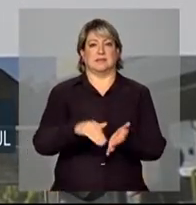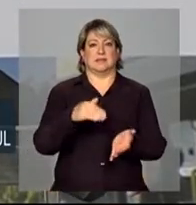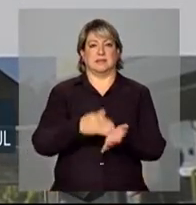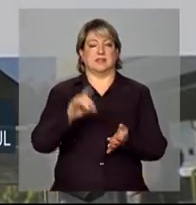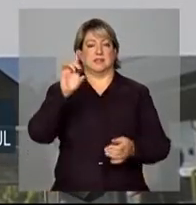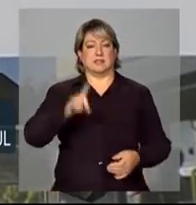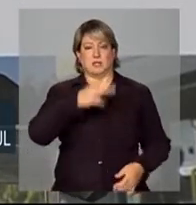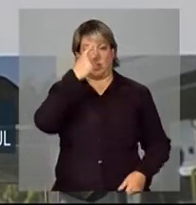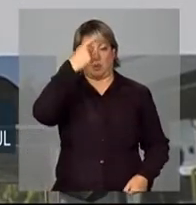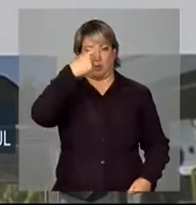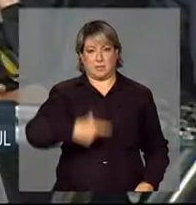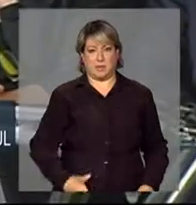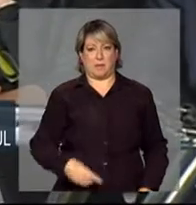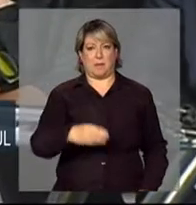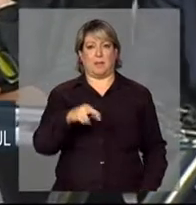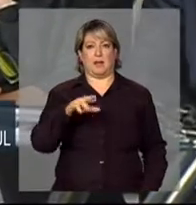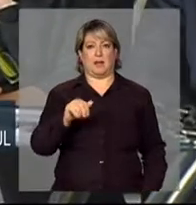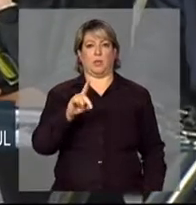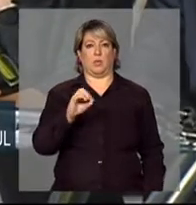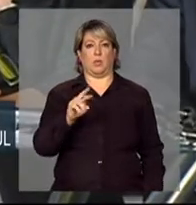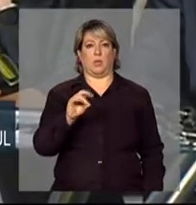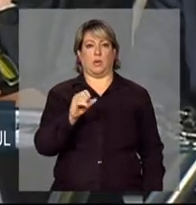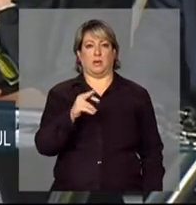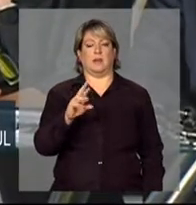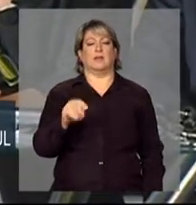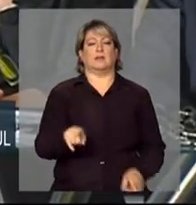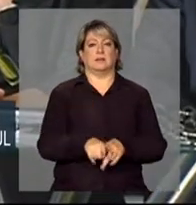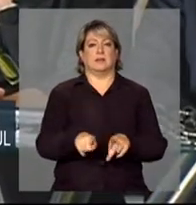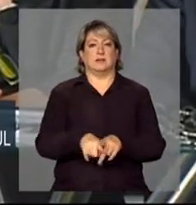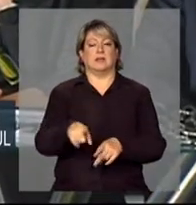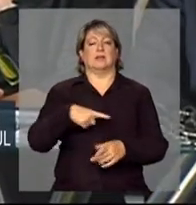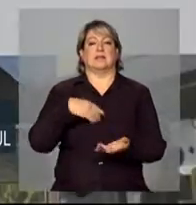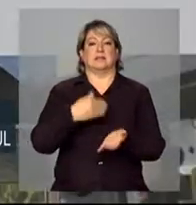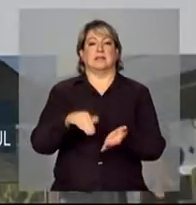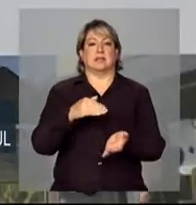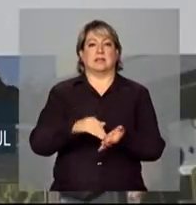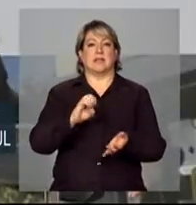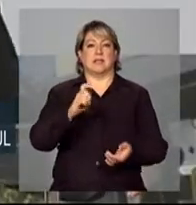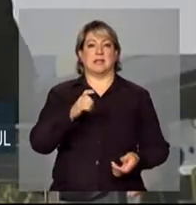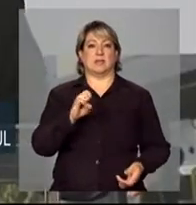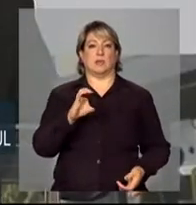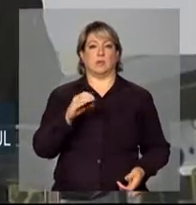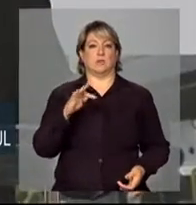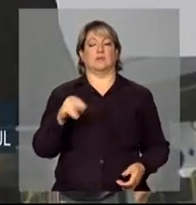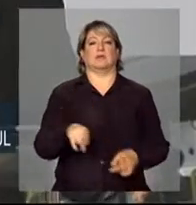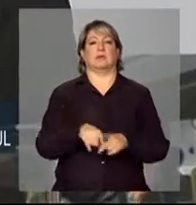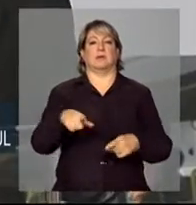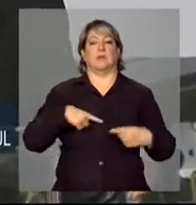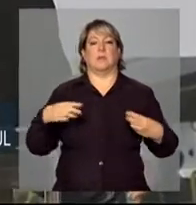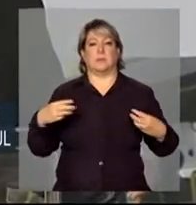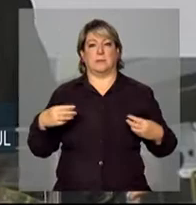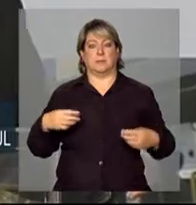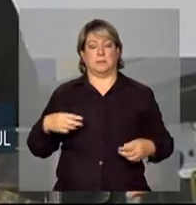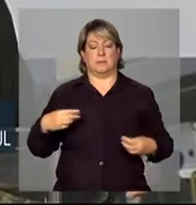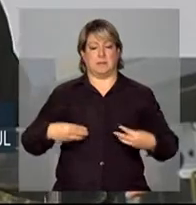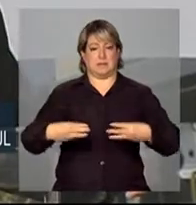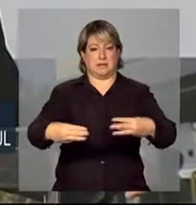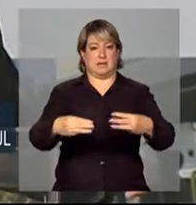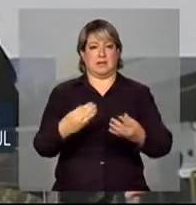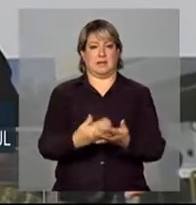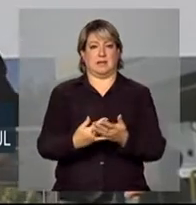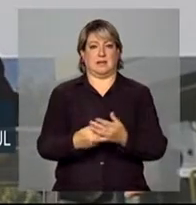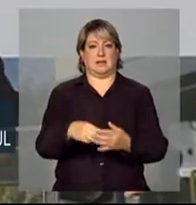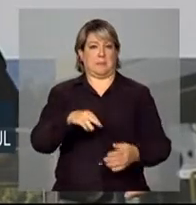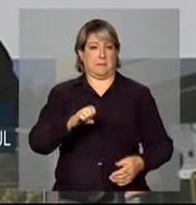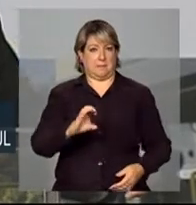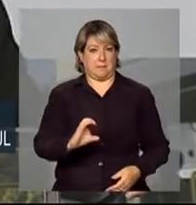Direitos Humanos, Maria do Rosário, secretário executivo do Ministério da Educação,